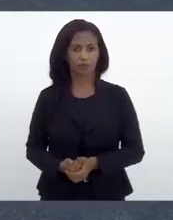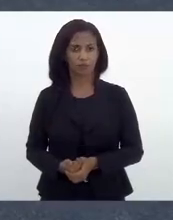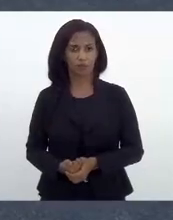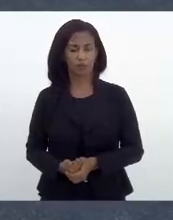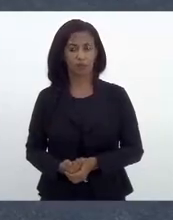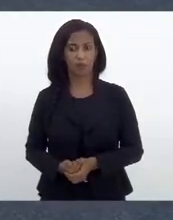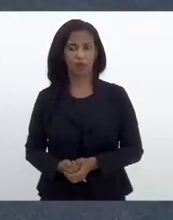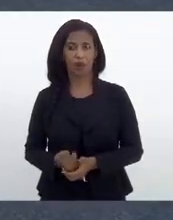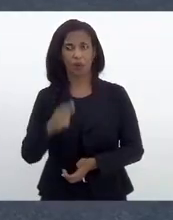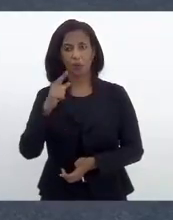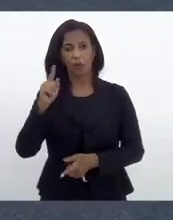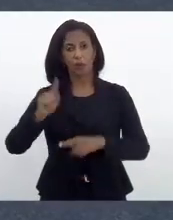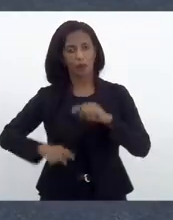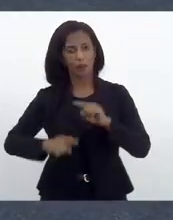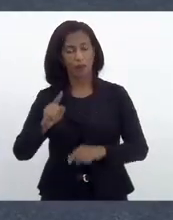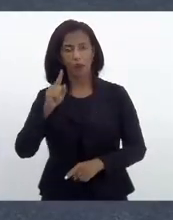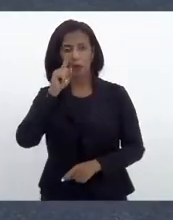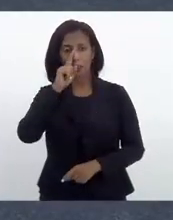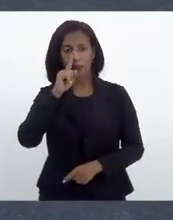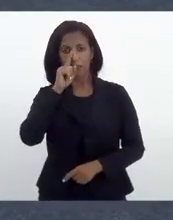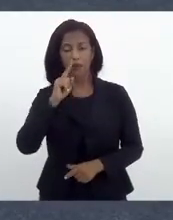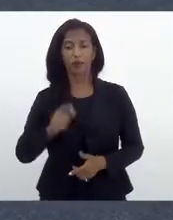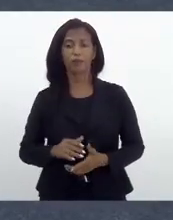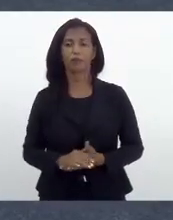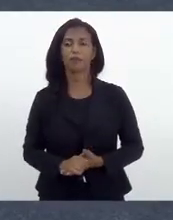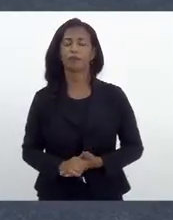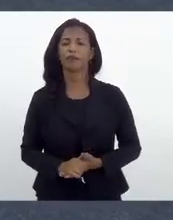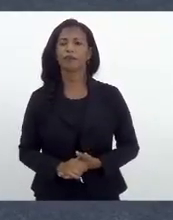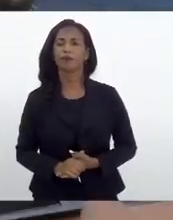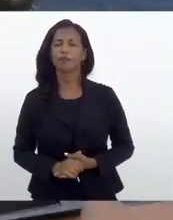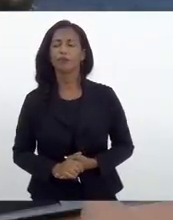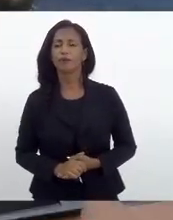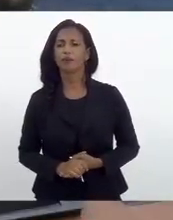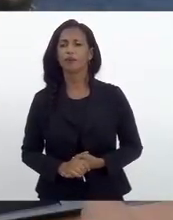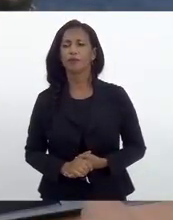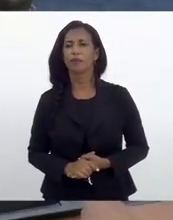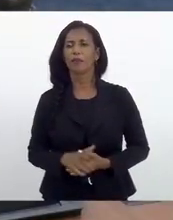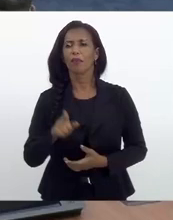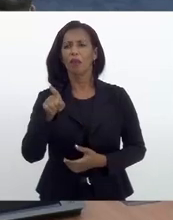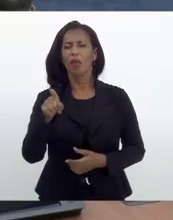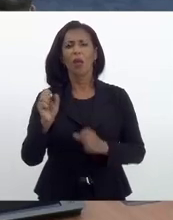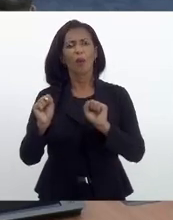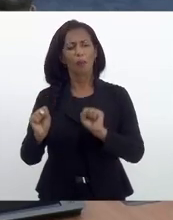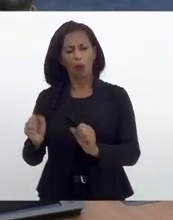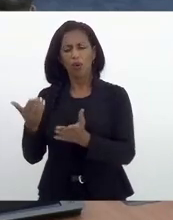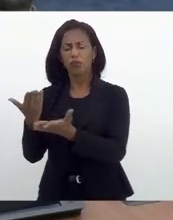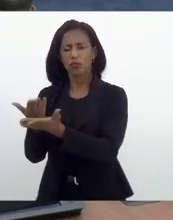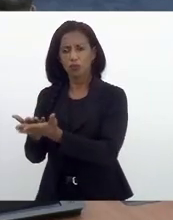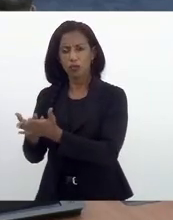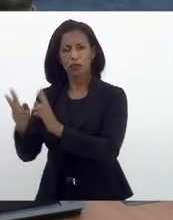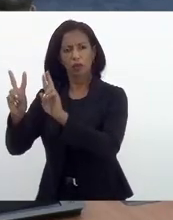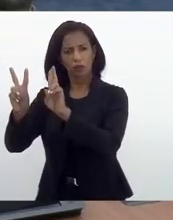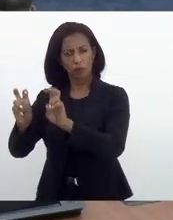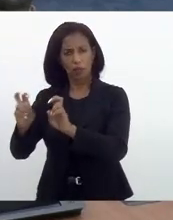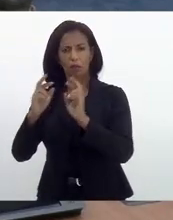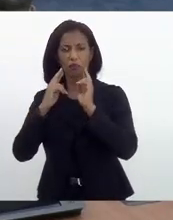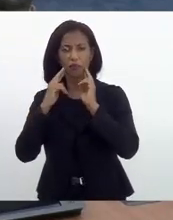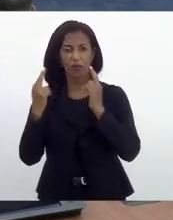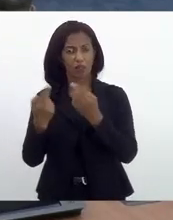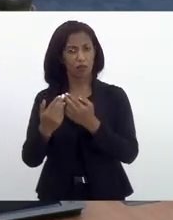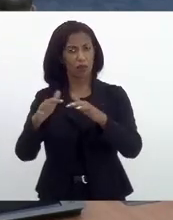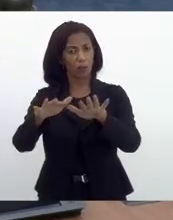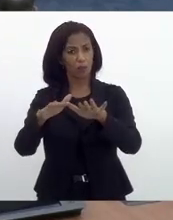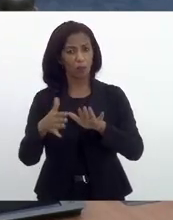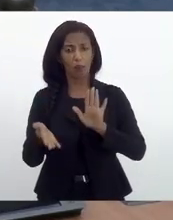insalubridade deputada enfermeira em relação ao último tema vossa excelência pode estudar o tema fazer audiências públicas ele propôs